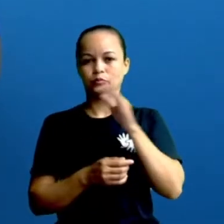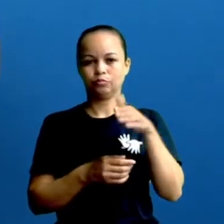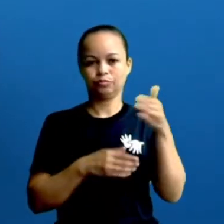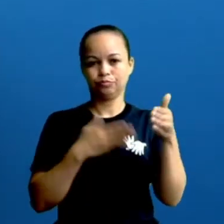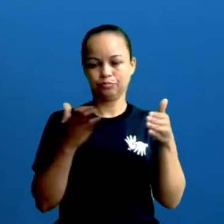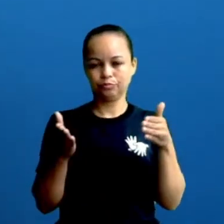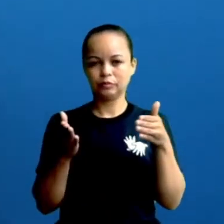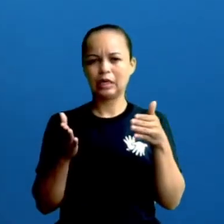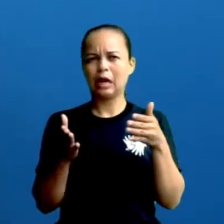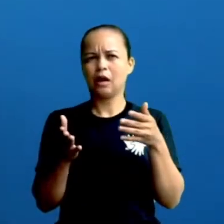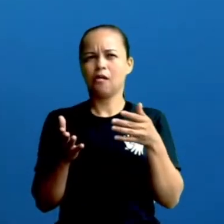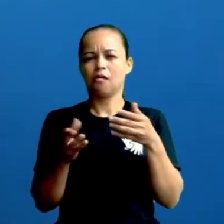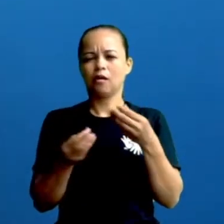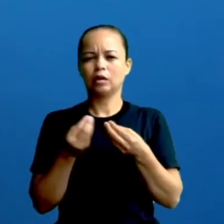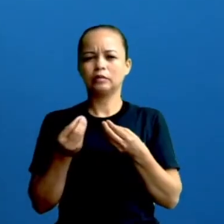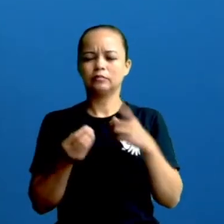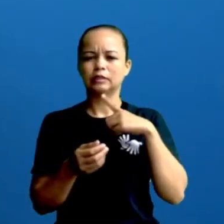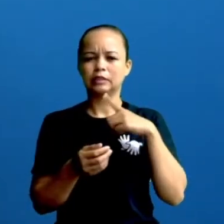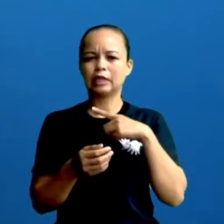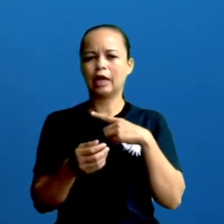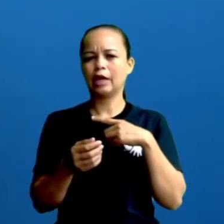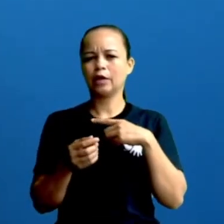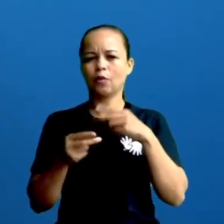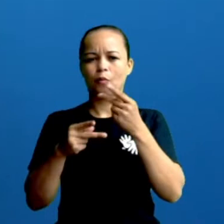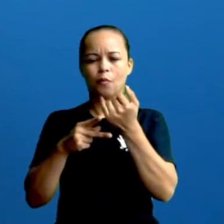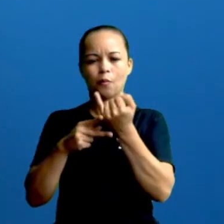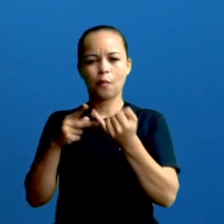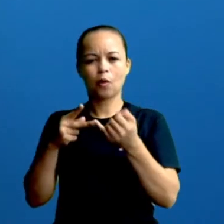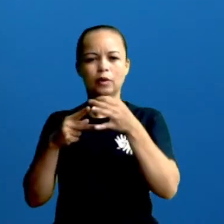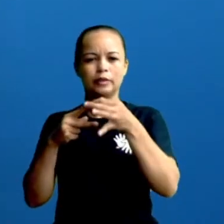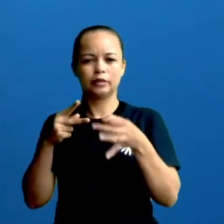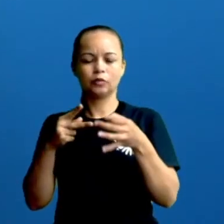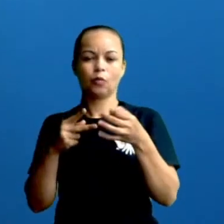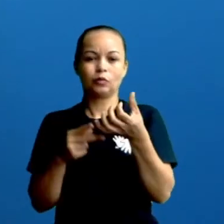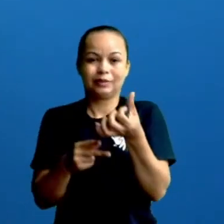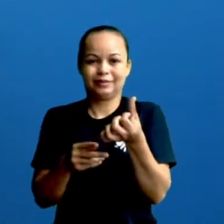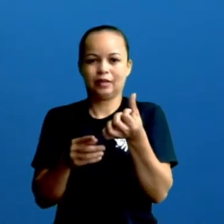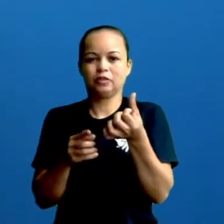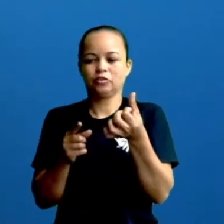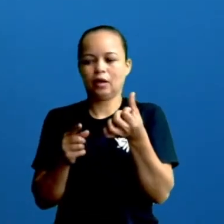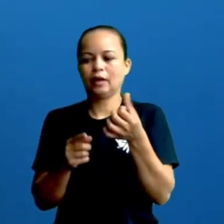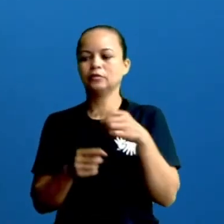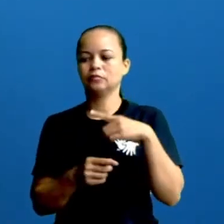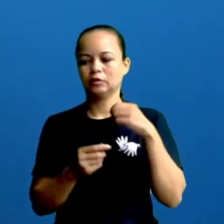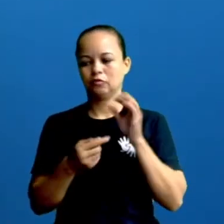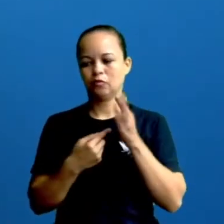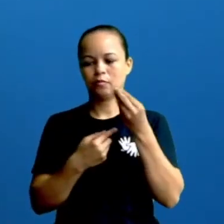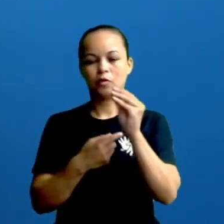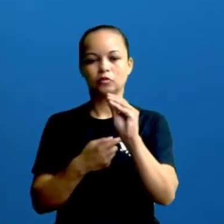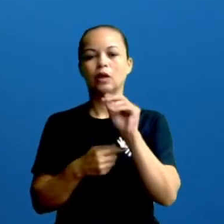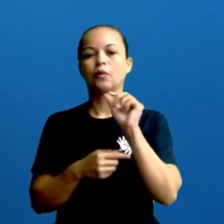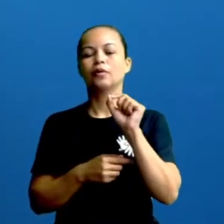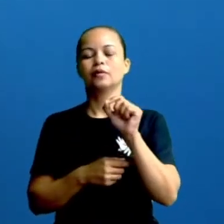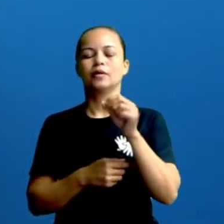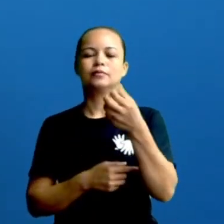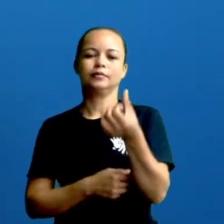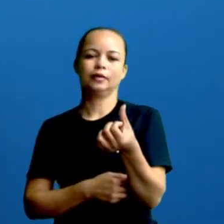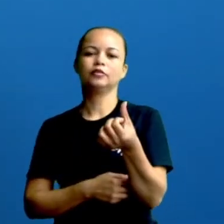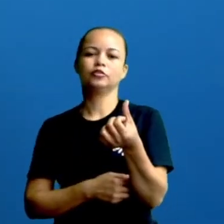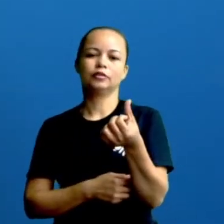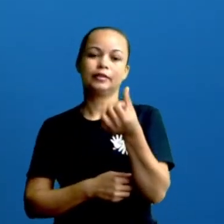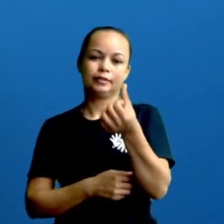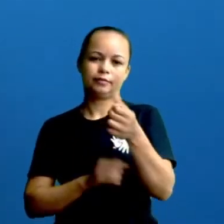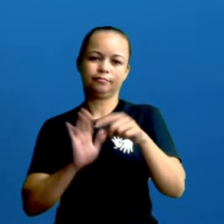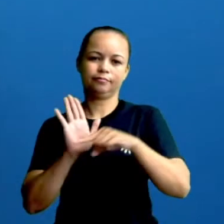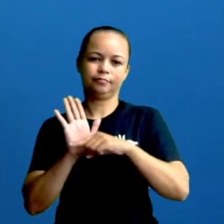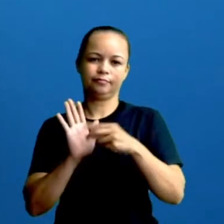um polígono com 6 lados, eu vou colocar 6 aqui, ó. Então, 6